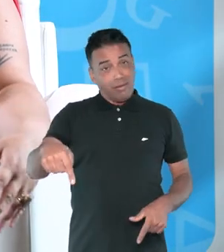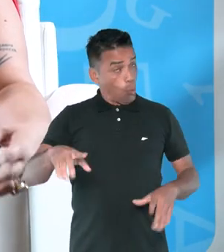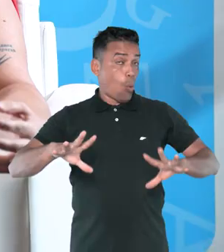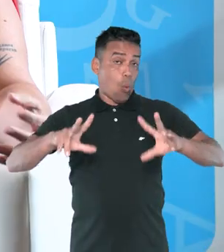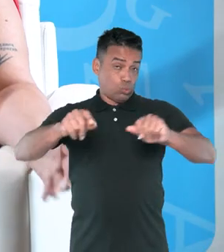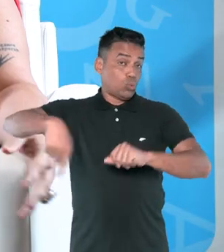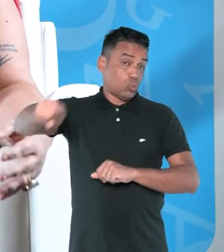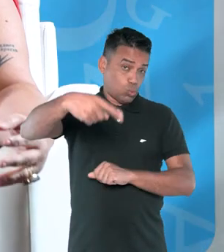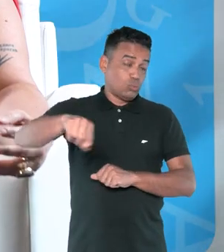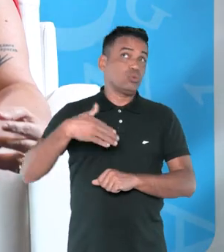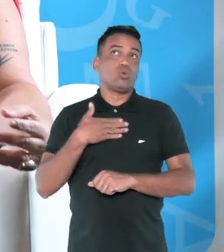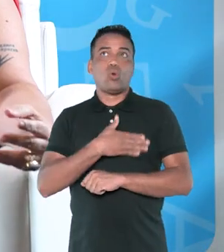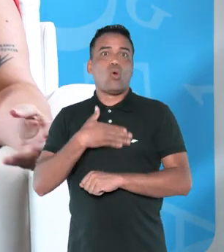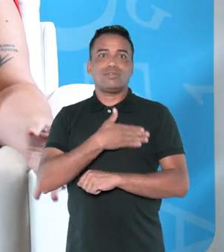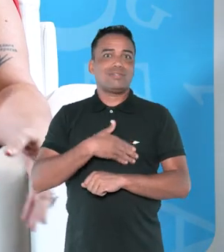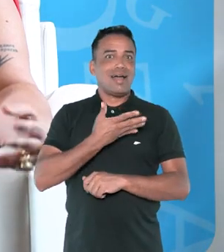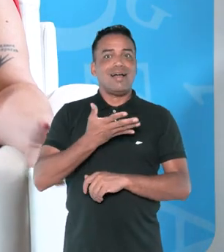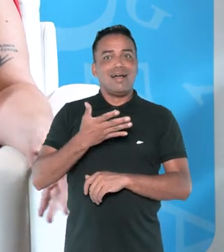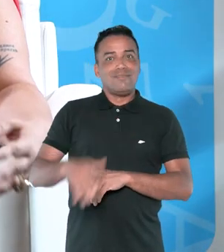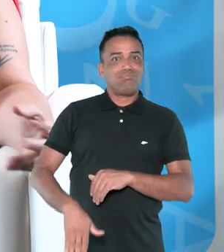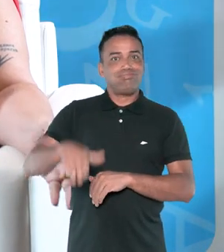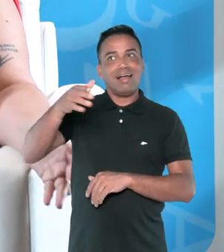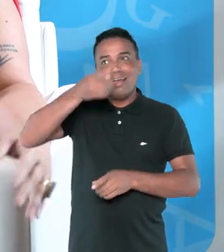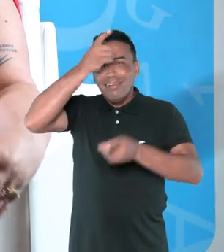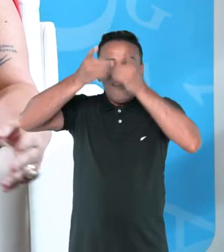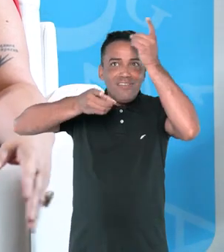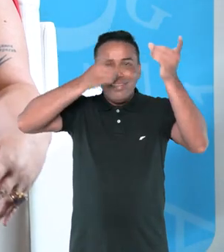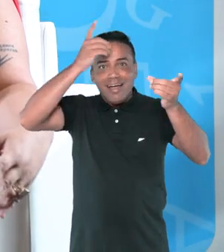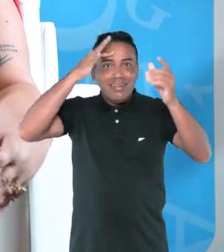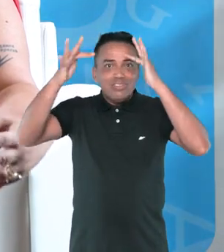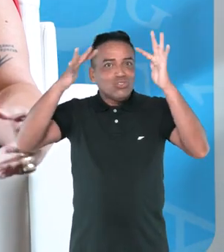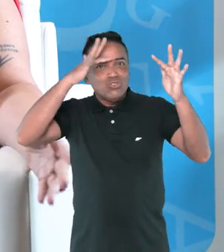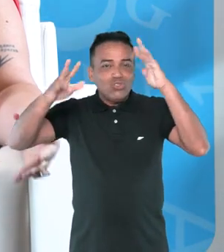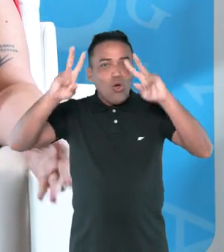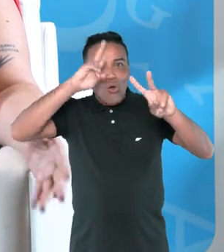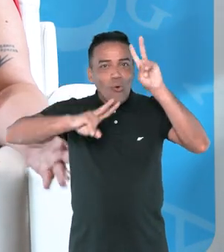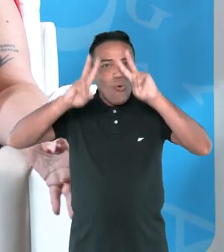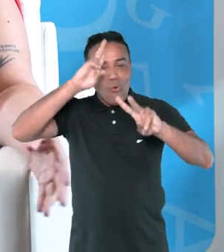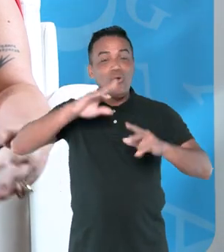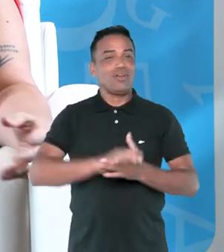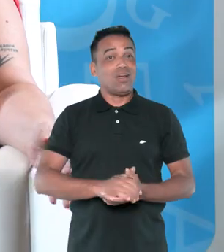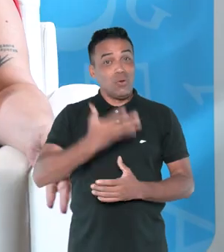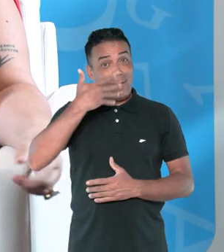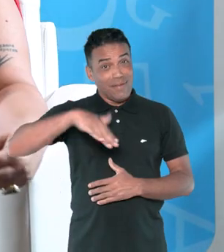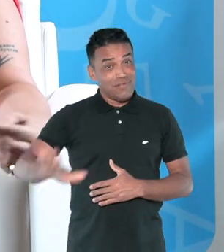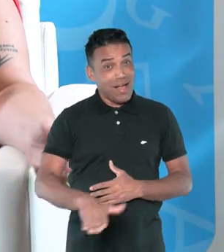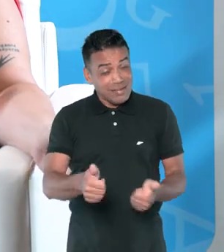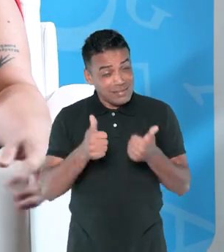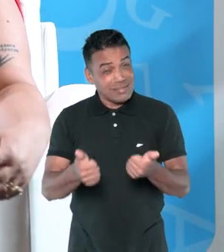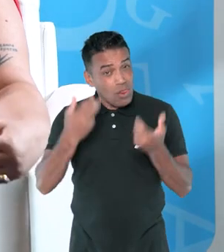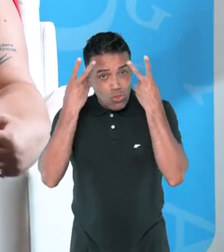mundo, gostava, desde pequena, de inventar histórias. E todo mundo que tem uma infância saudável passa por isso,